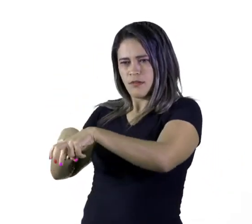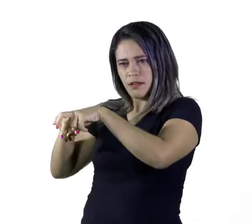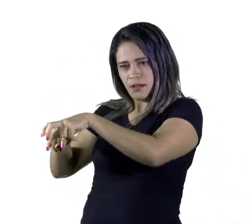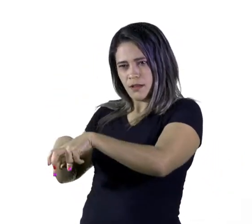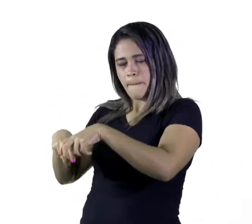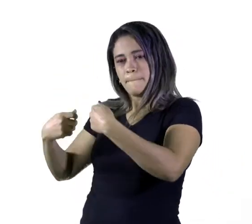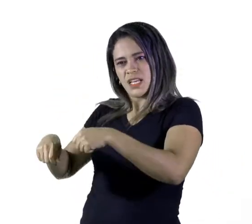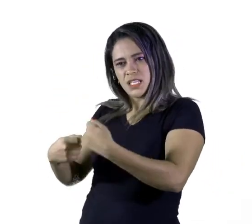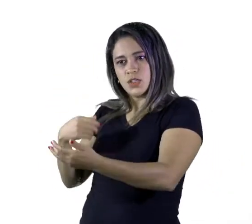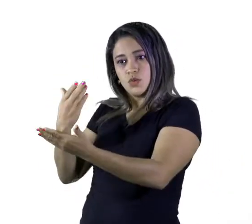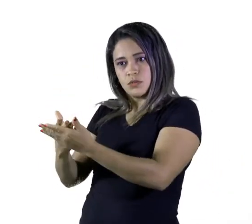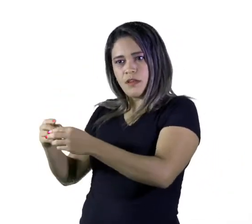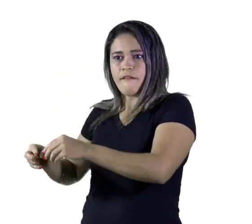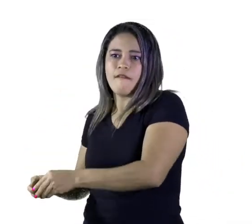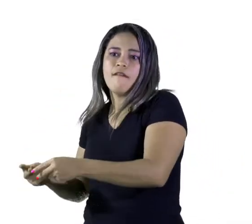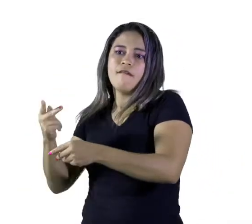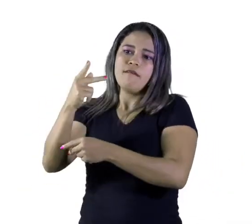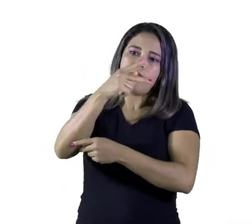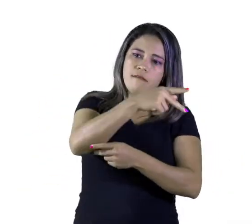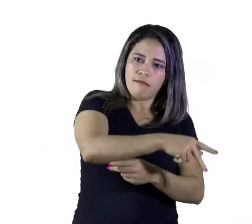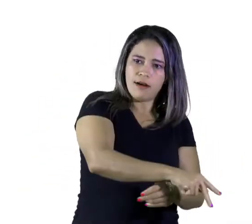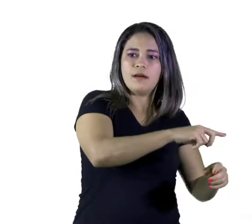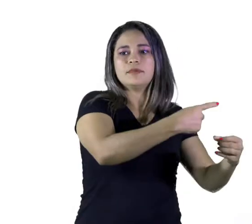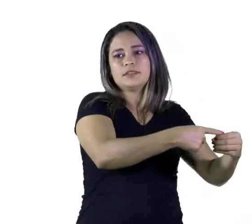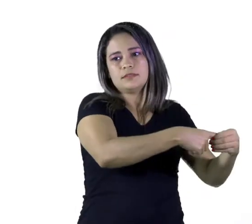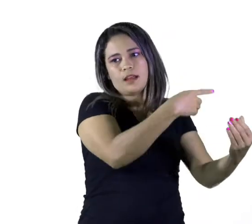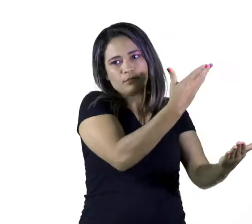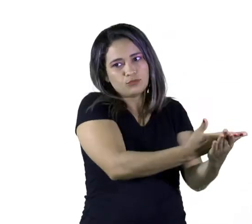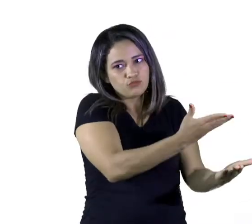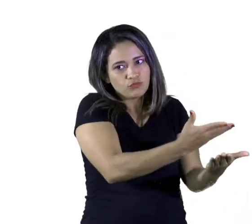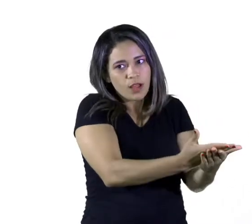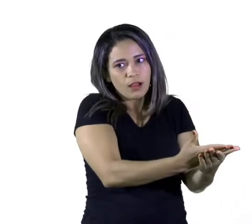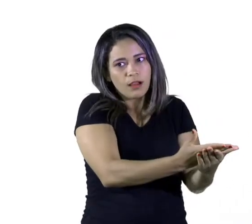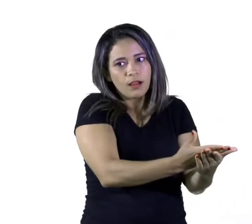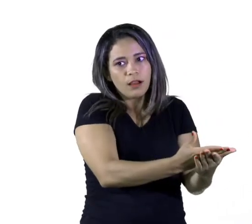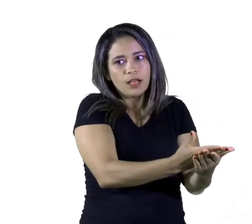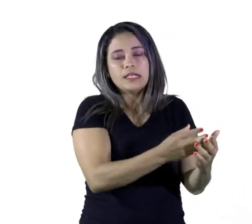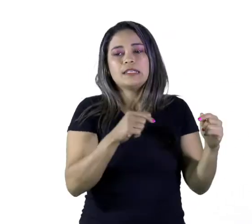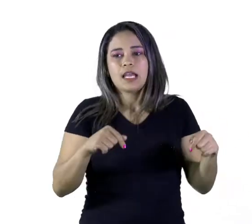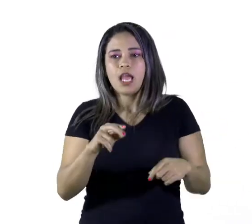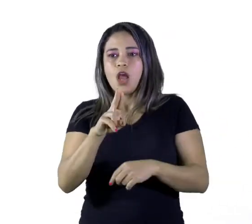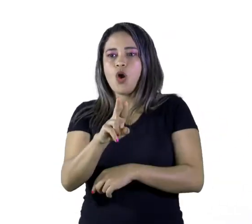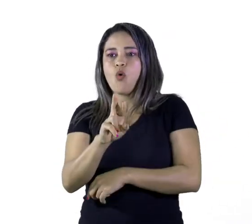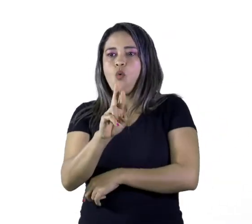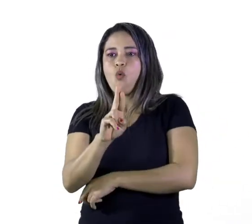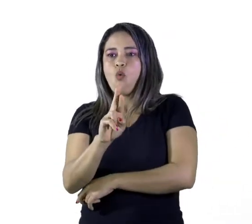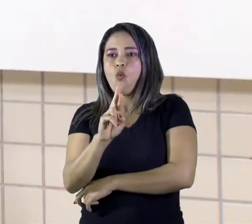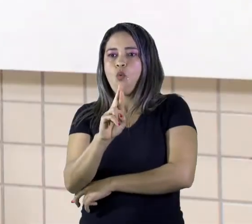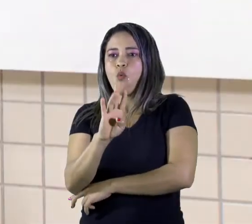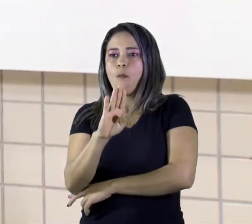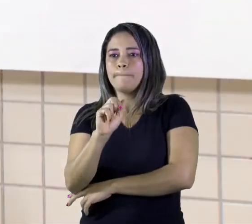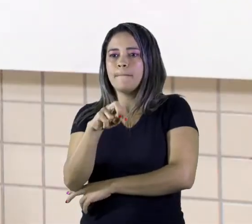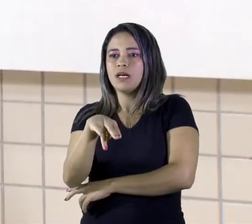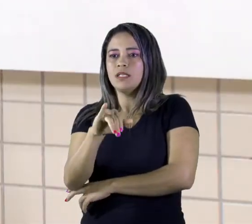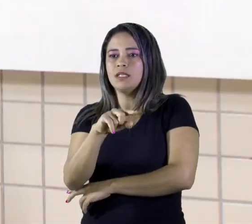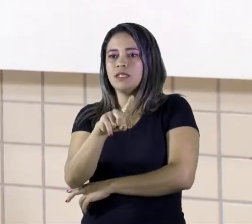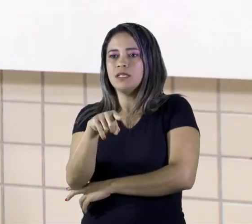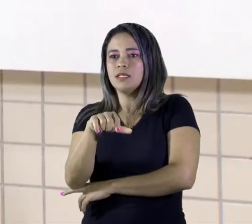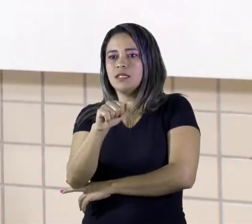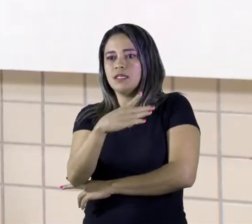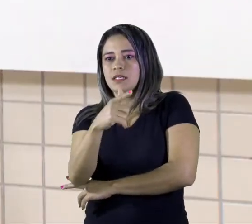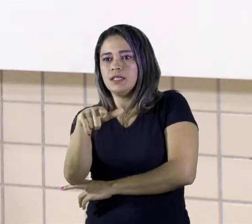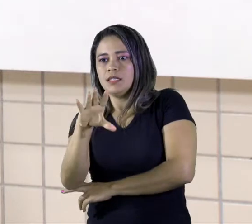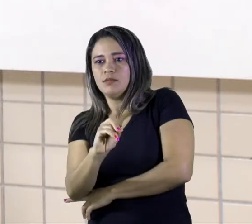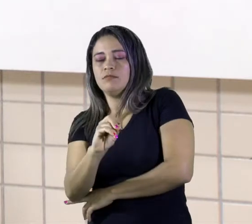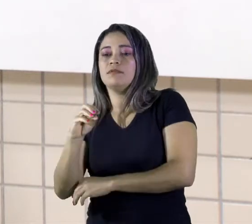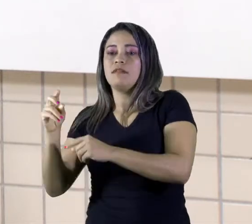você vai para a cidade para estudar. Então isso chama-se urbanização. É quando você sai do campo